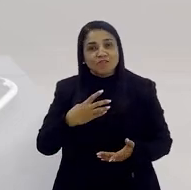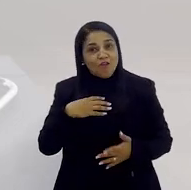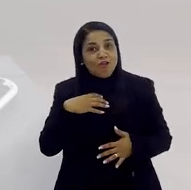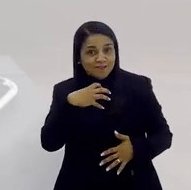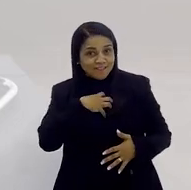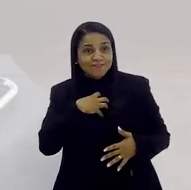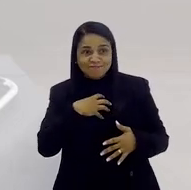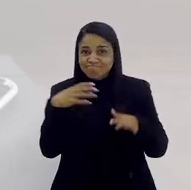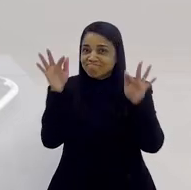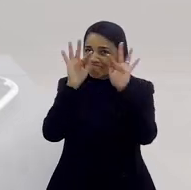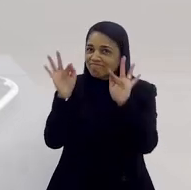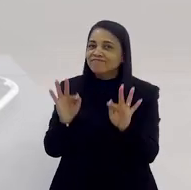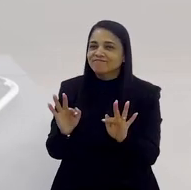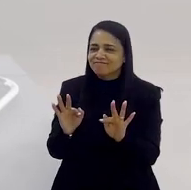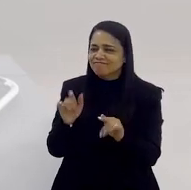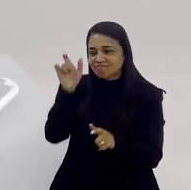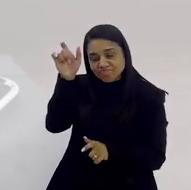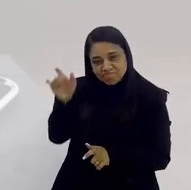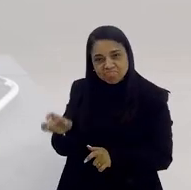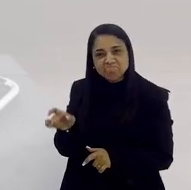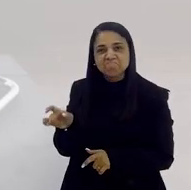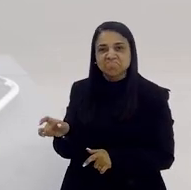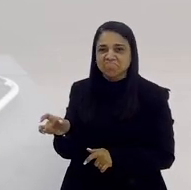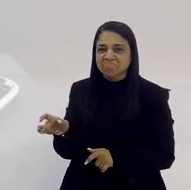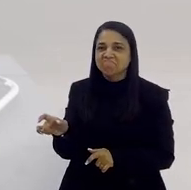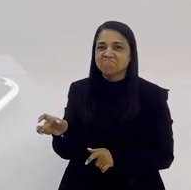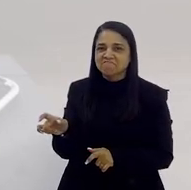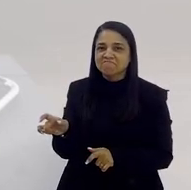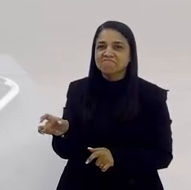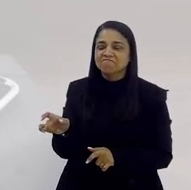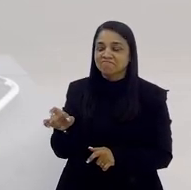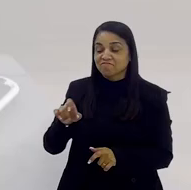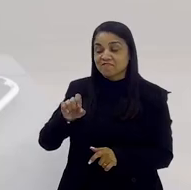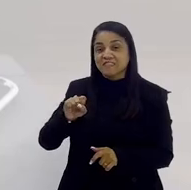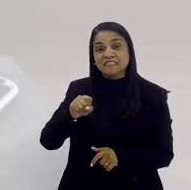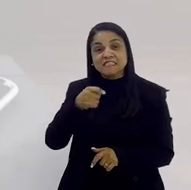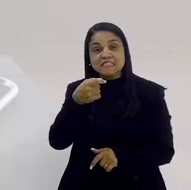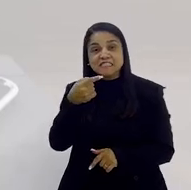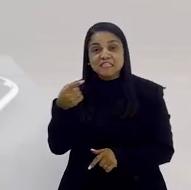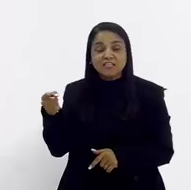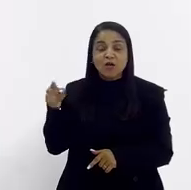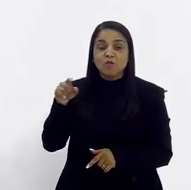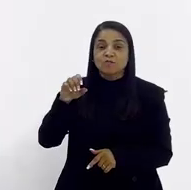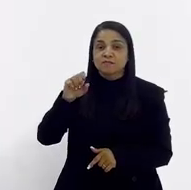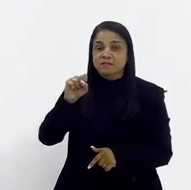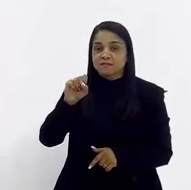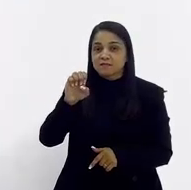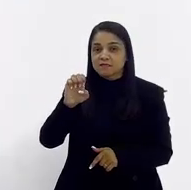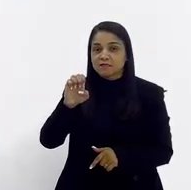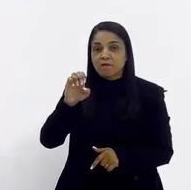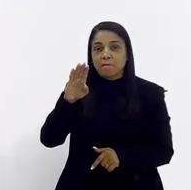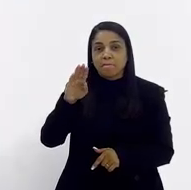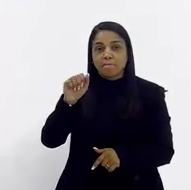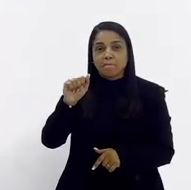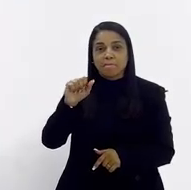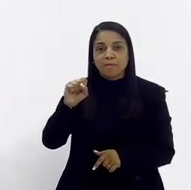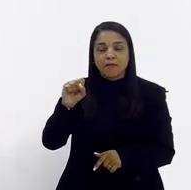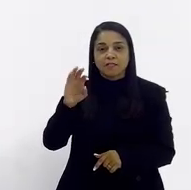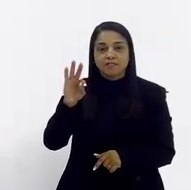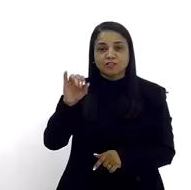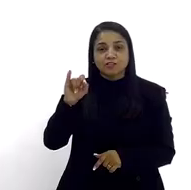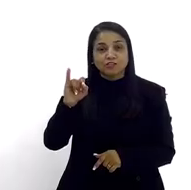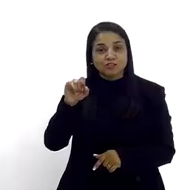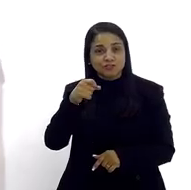mas eu fiquei feliz de saber que você fez foi para São Sebastião mas aí depois ele me volta